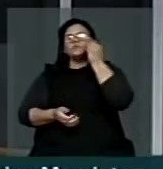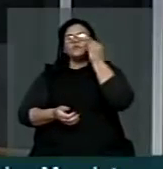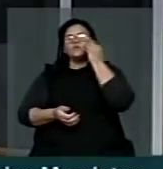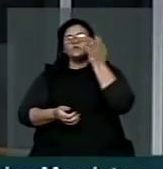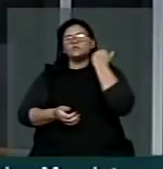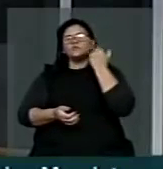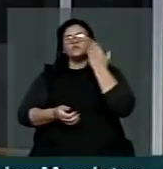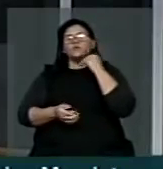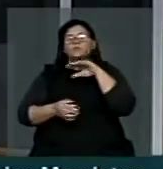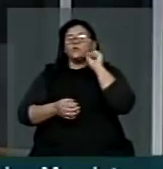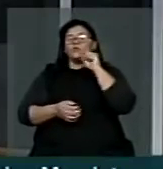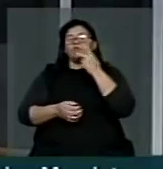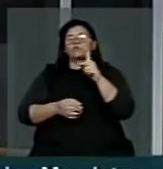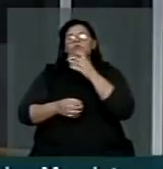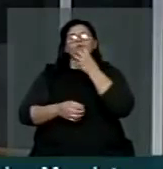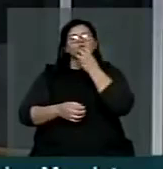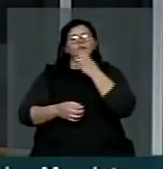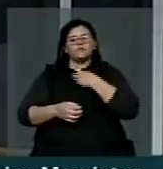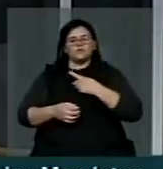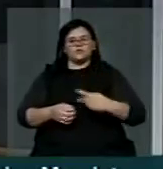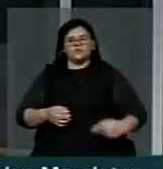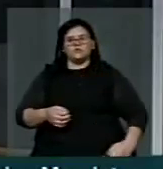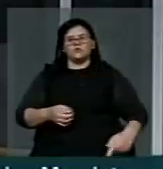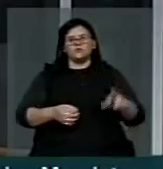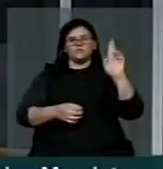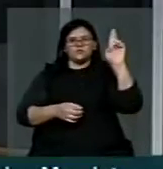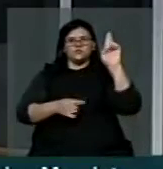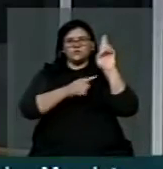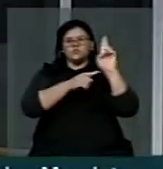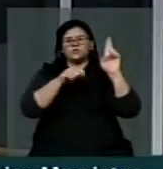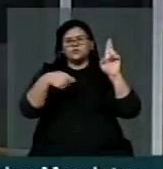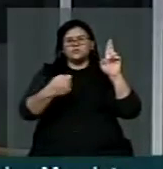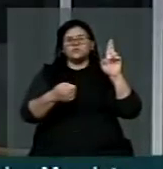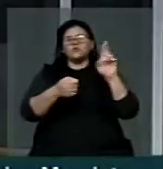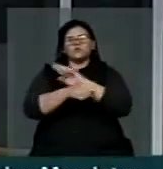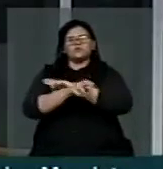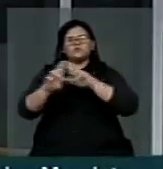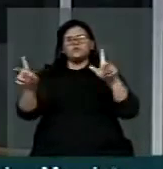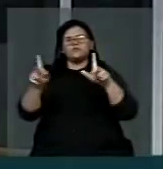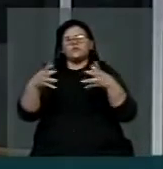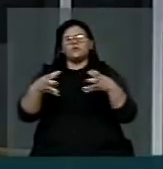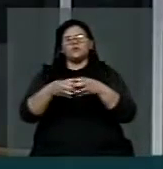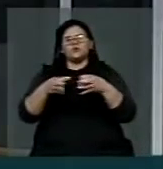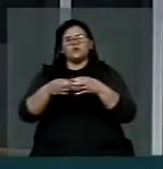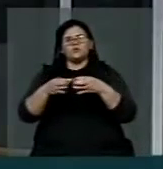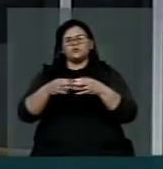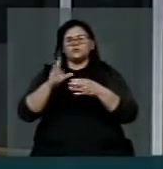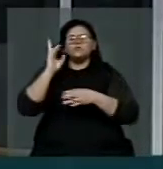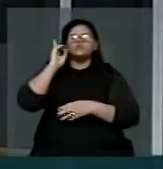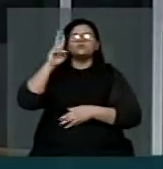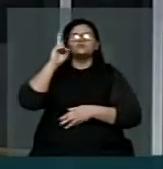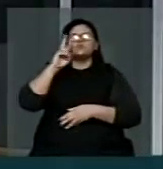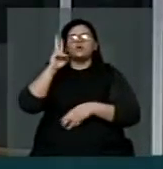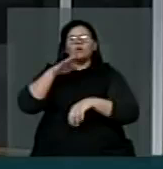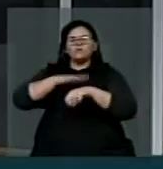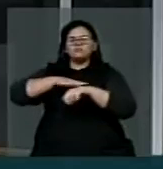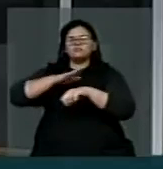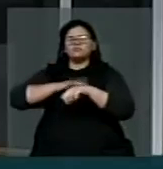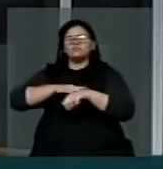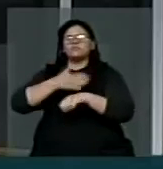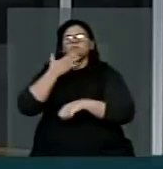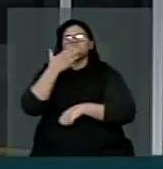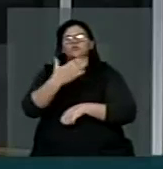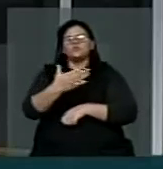sua voz, senhor presidente, representando um momento diferente da nossa história, um pedido formal de